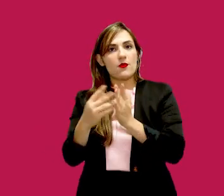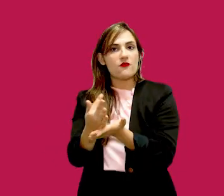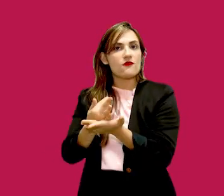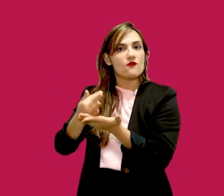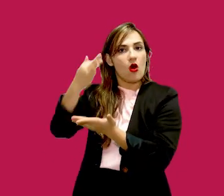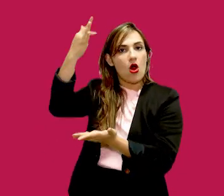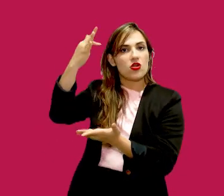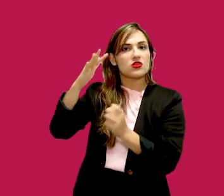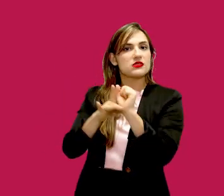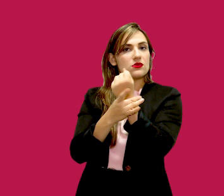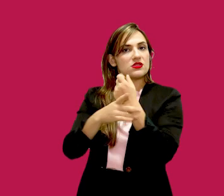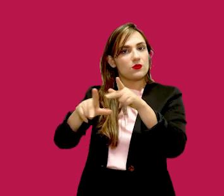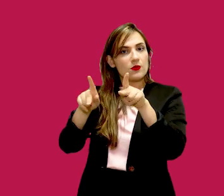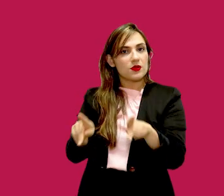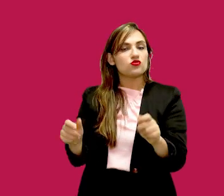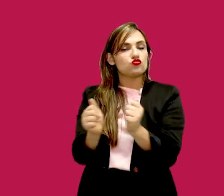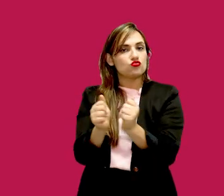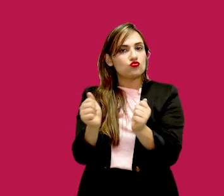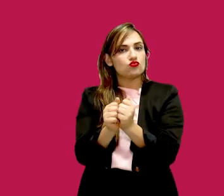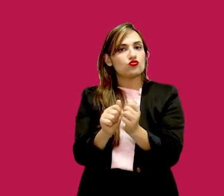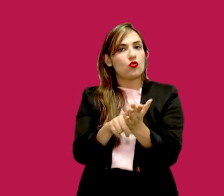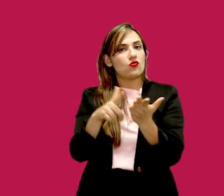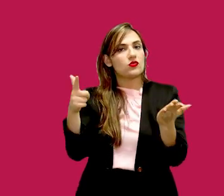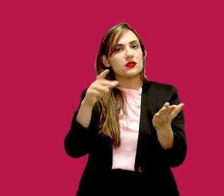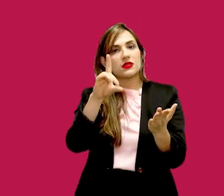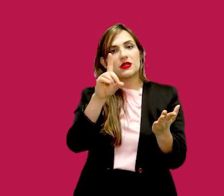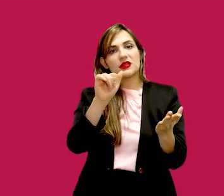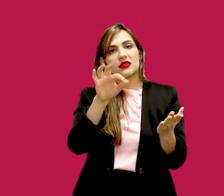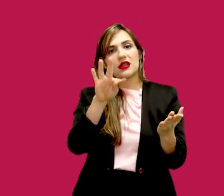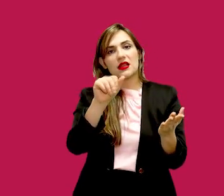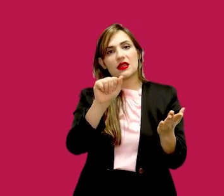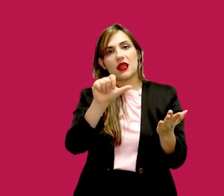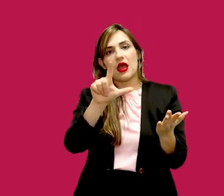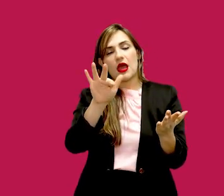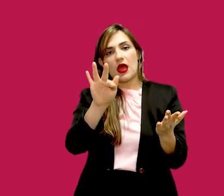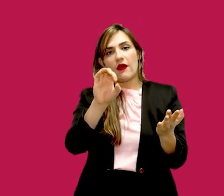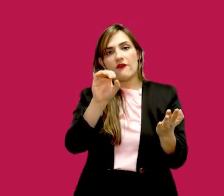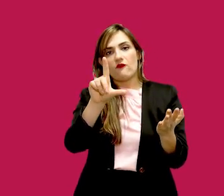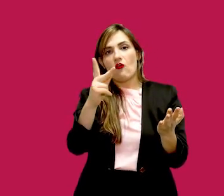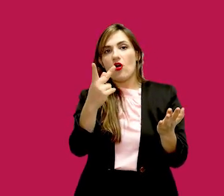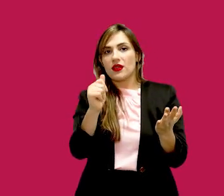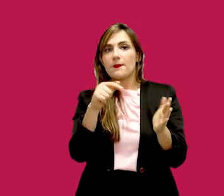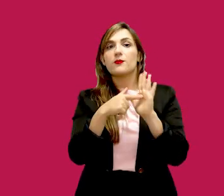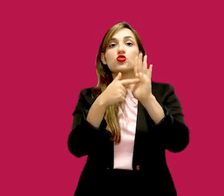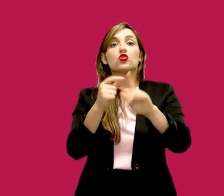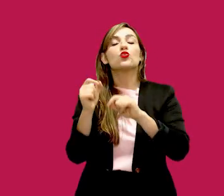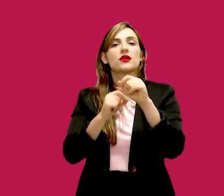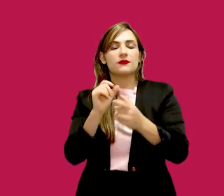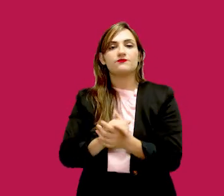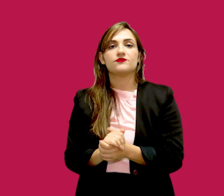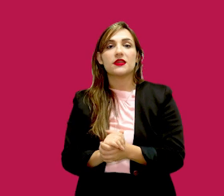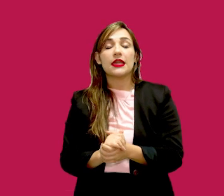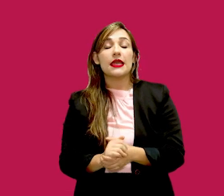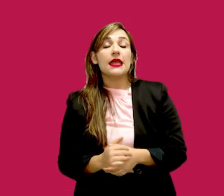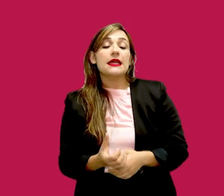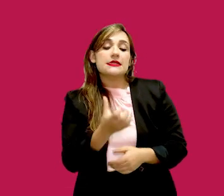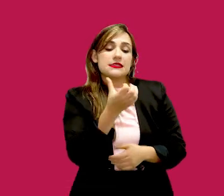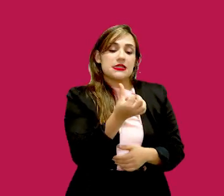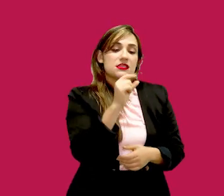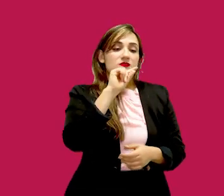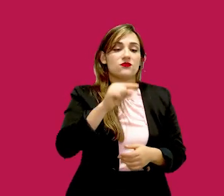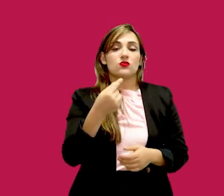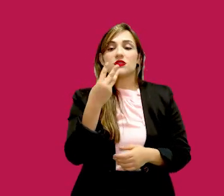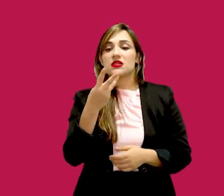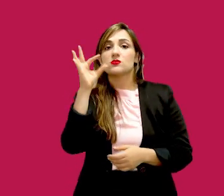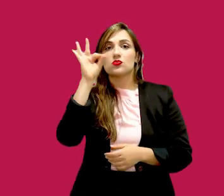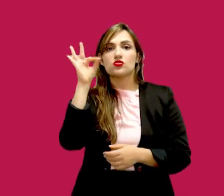eles batem bem com o que a gente está afirmando aqui, porque lá 6,3% das mulheres entrevistadas